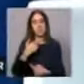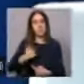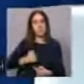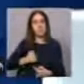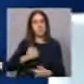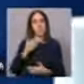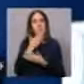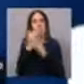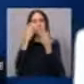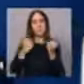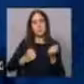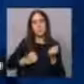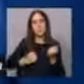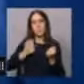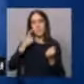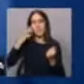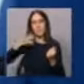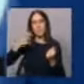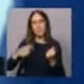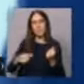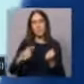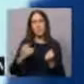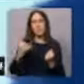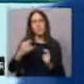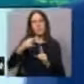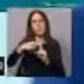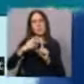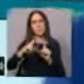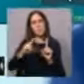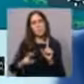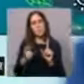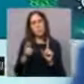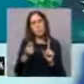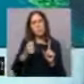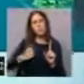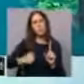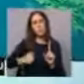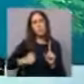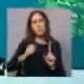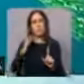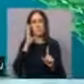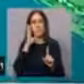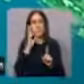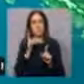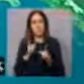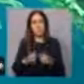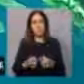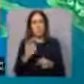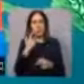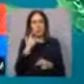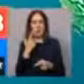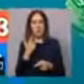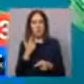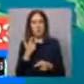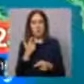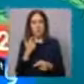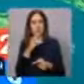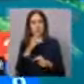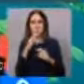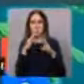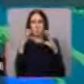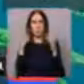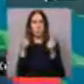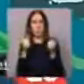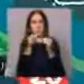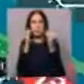de sábado ainda há alguma precipitação. Depois as temperaturas descem um pouco no sábado, mas a partir da tarde a tendência já será já do céu pouco nublado